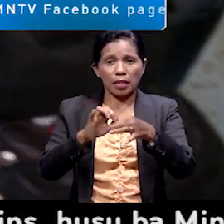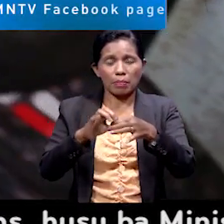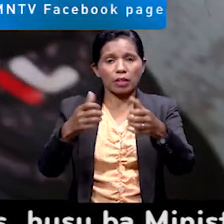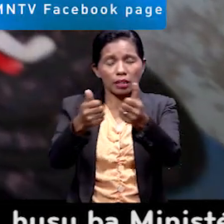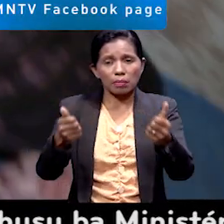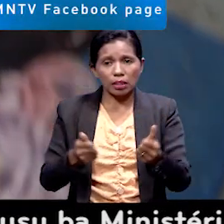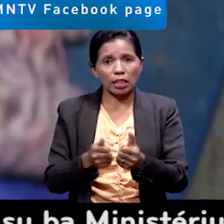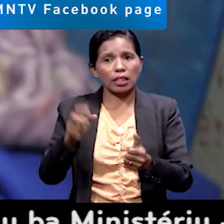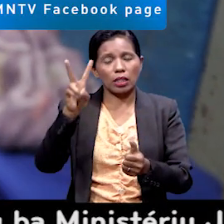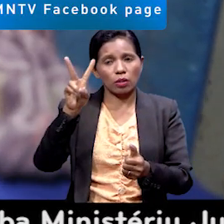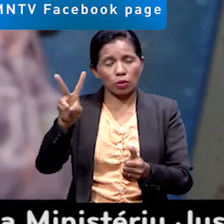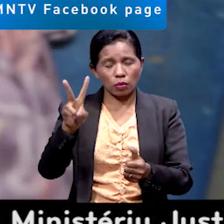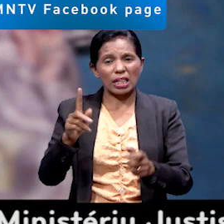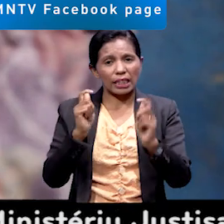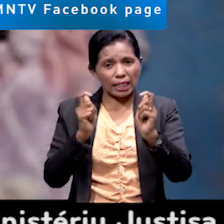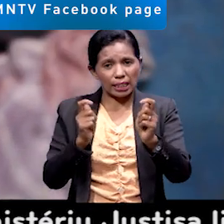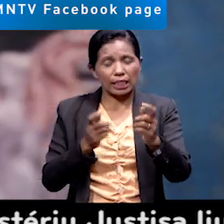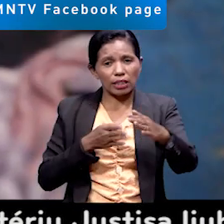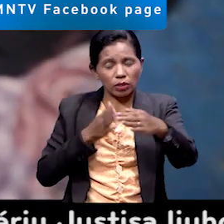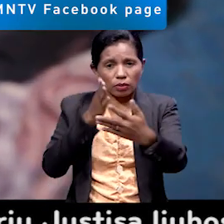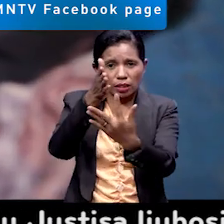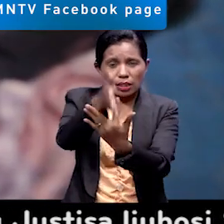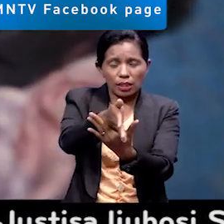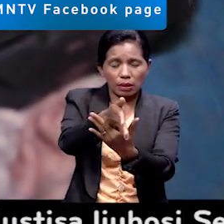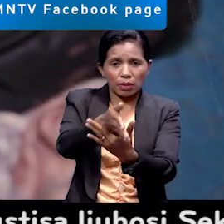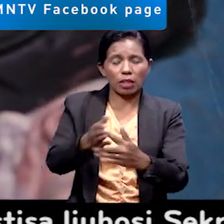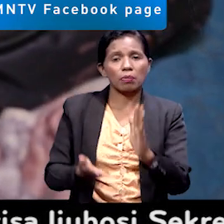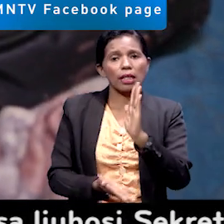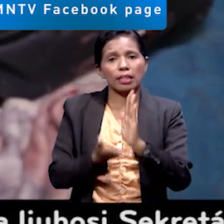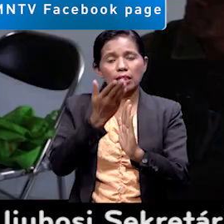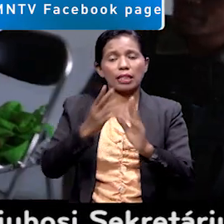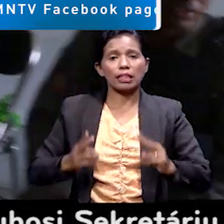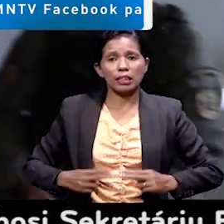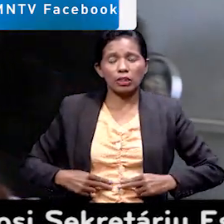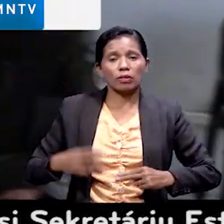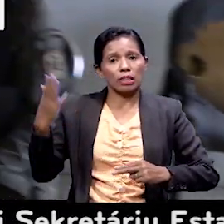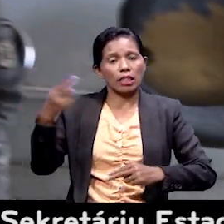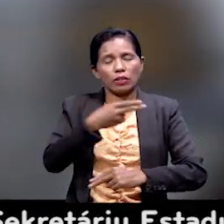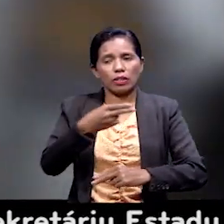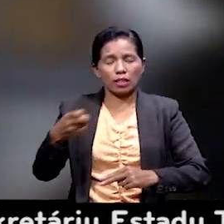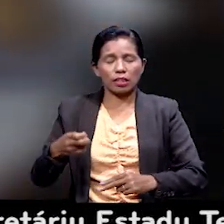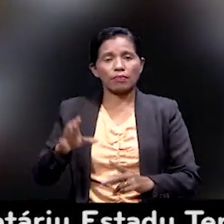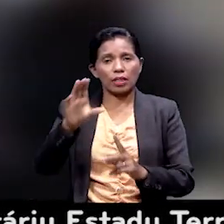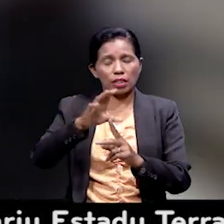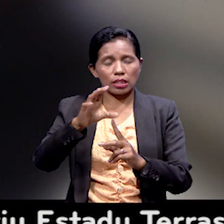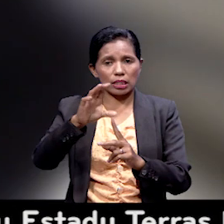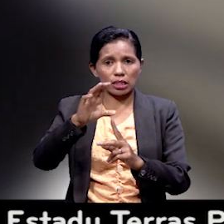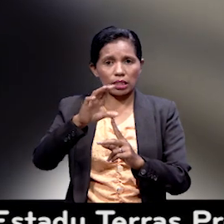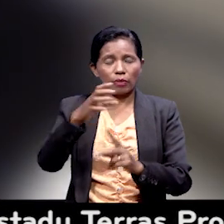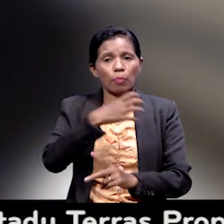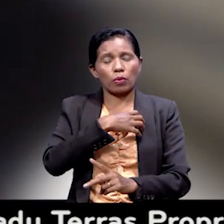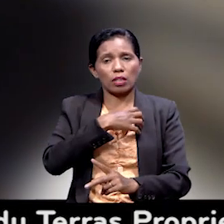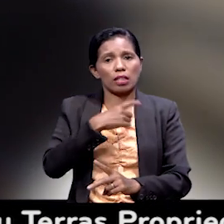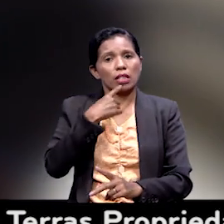tenta hakat liu fronteira ilegal atu basai sintu e Indonésia. Comandante Unidade Especial Polícia Superintendente Seif Orlando Gomes